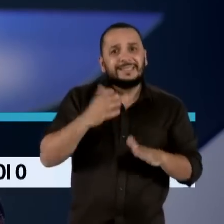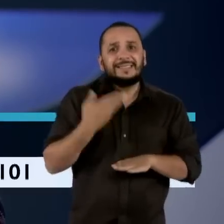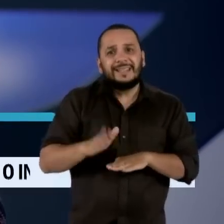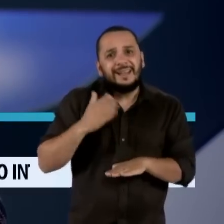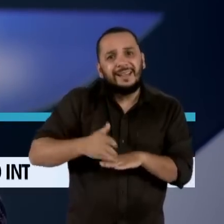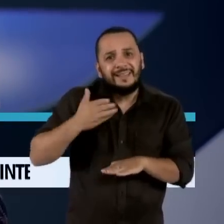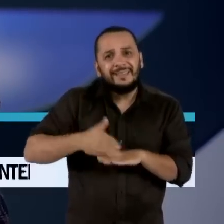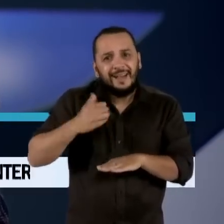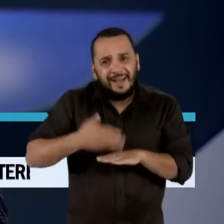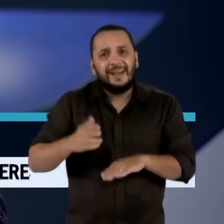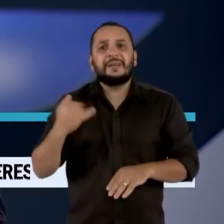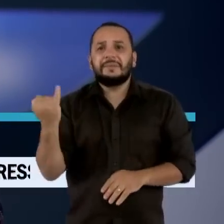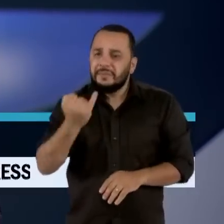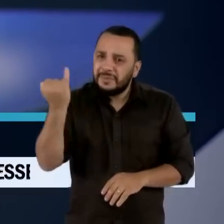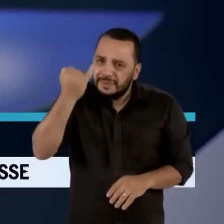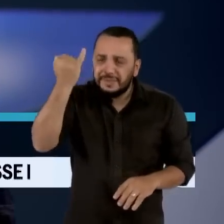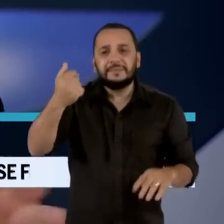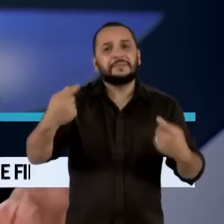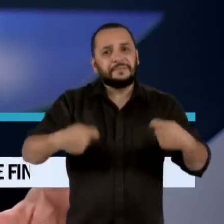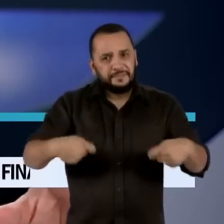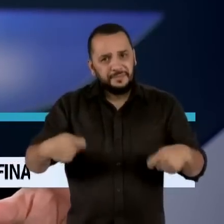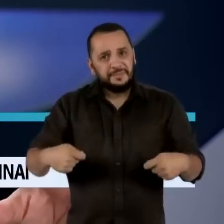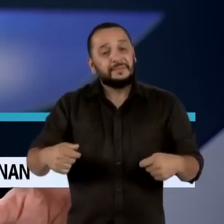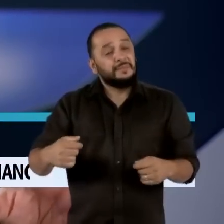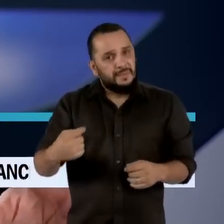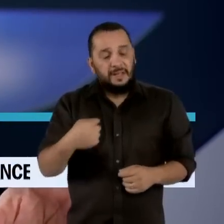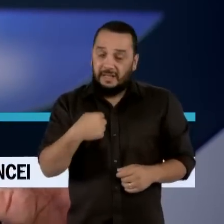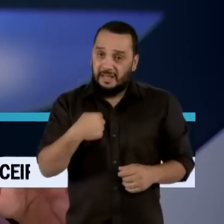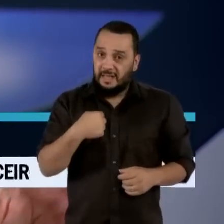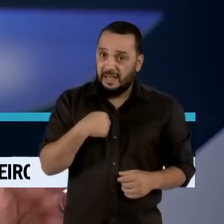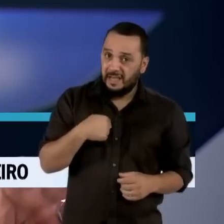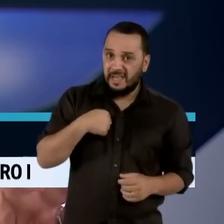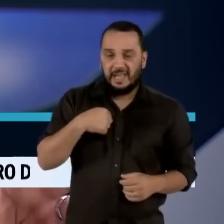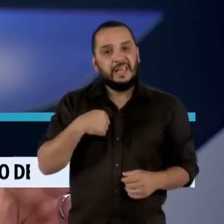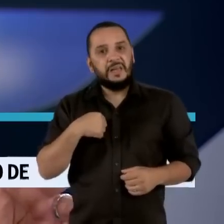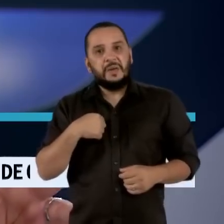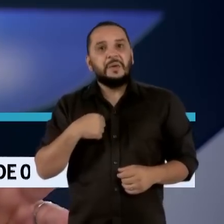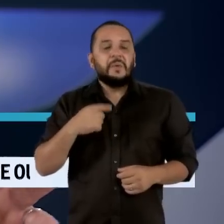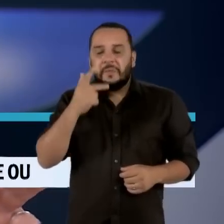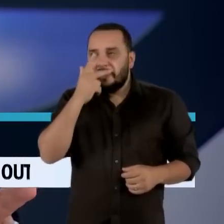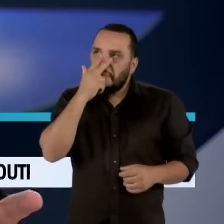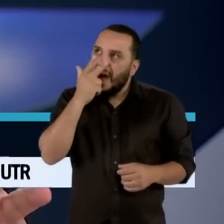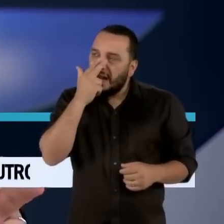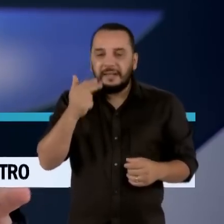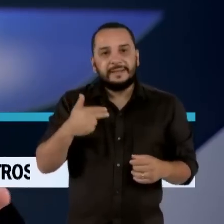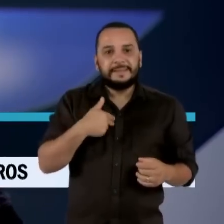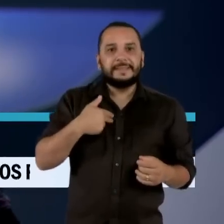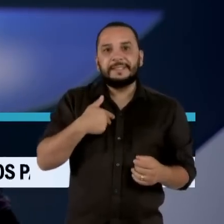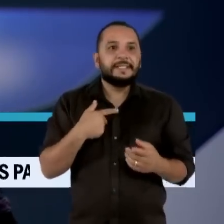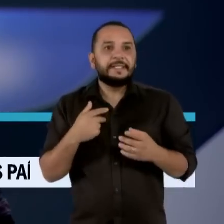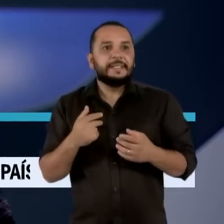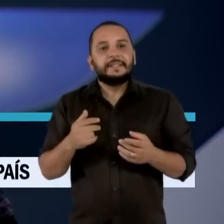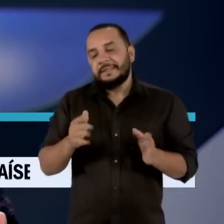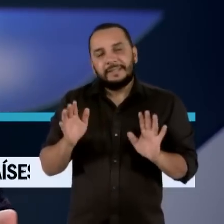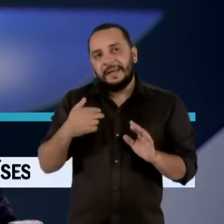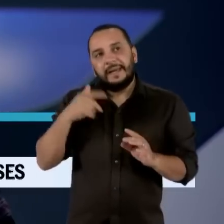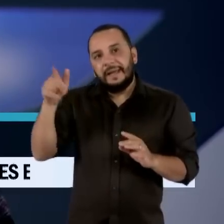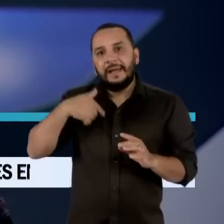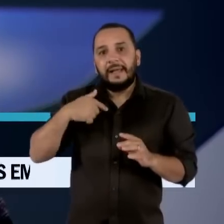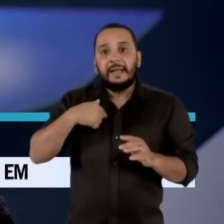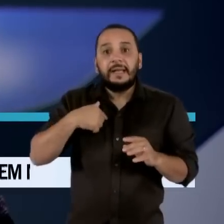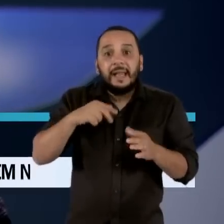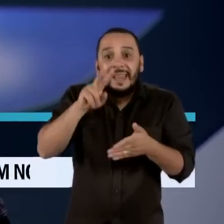tem coisas, enfim, né? Não quero ficar num aspecto que parece cosmético, mas, assim, ele lê com o olho